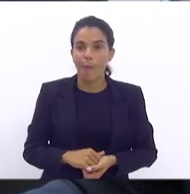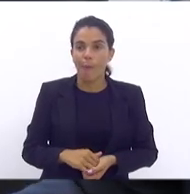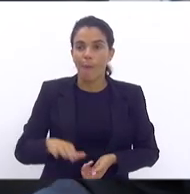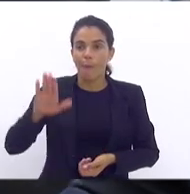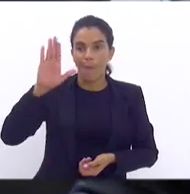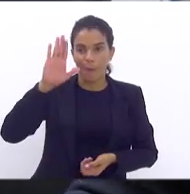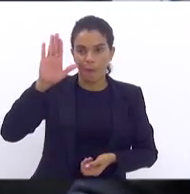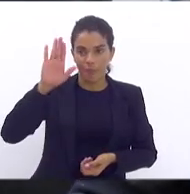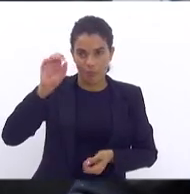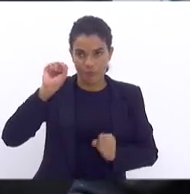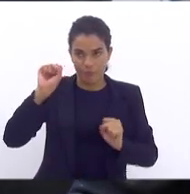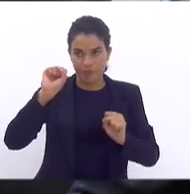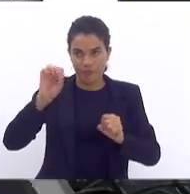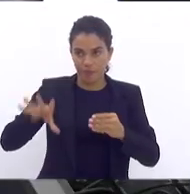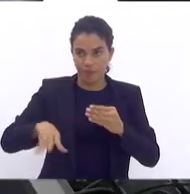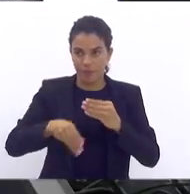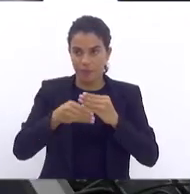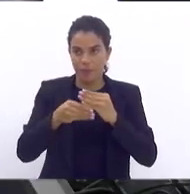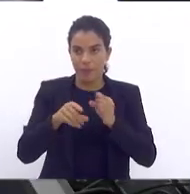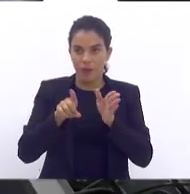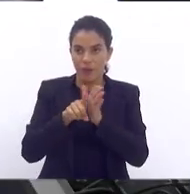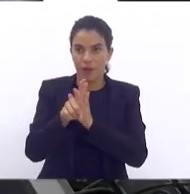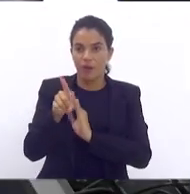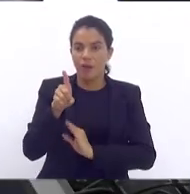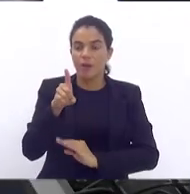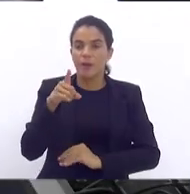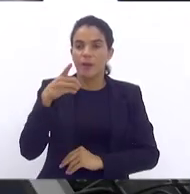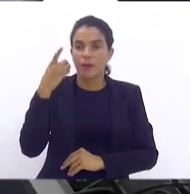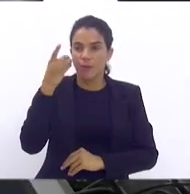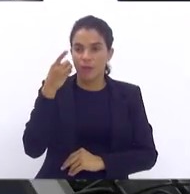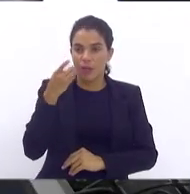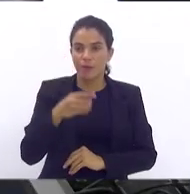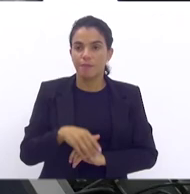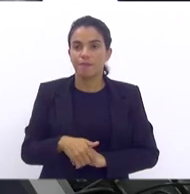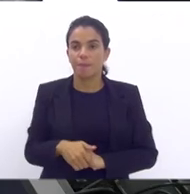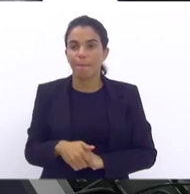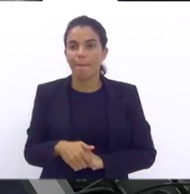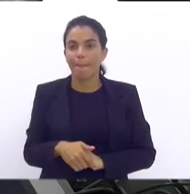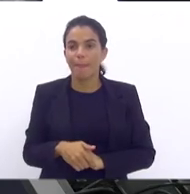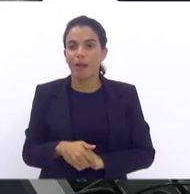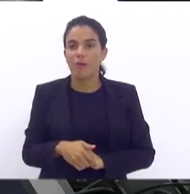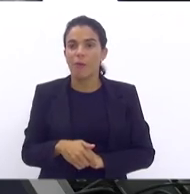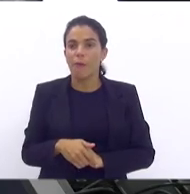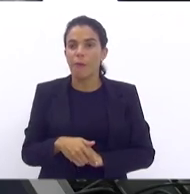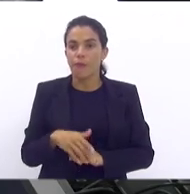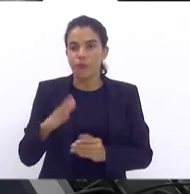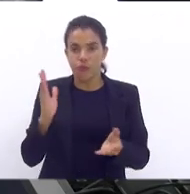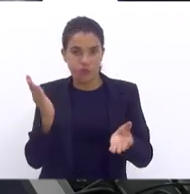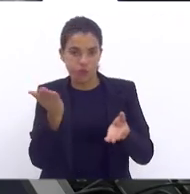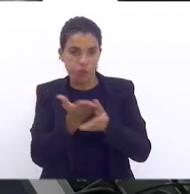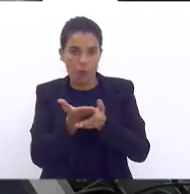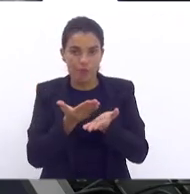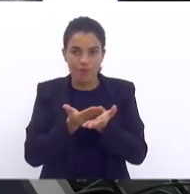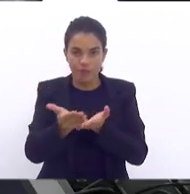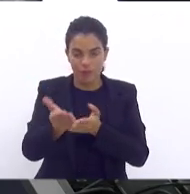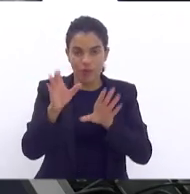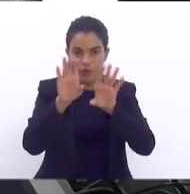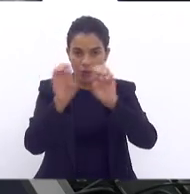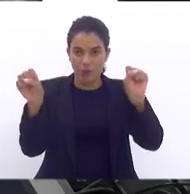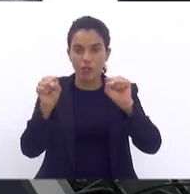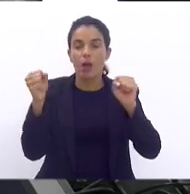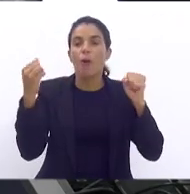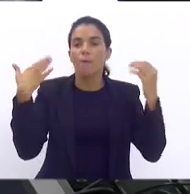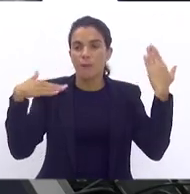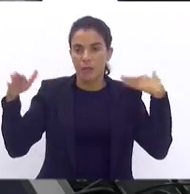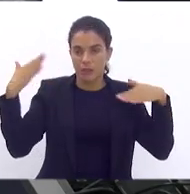Deodato, posso complementar uma pergunta da deputada Lucinha? A senhora me permite uma parte? Então o processo está começando. No Tribunal Marítimo, sim.